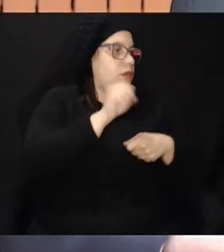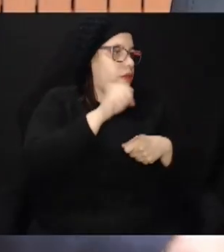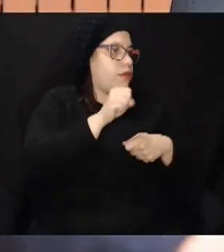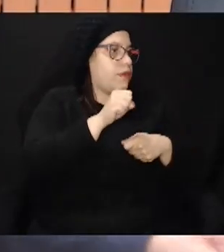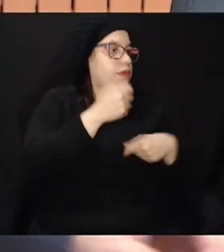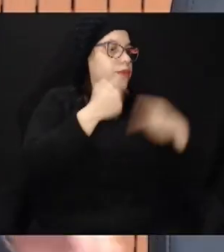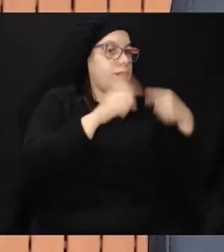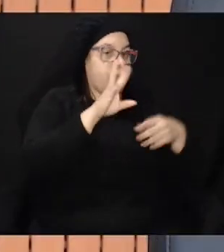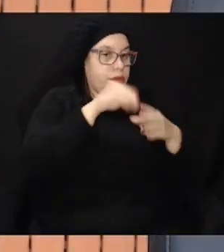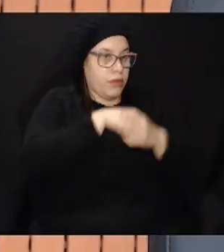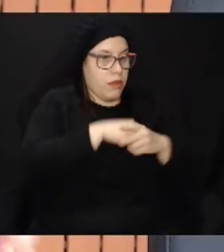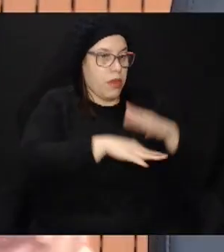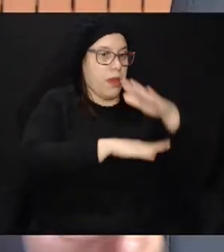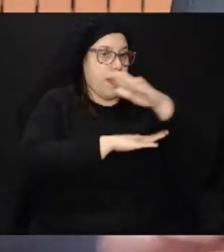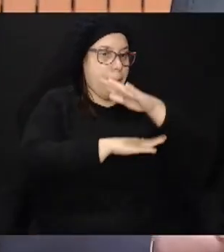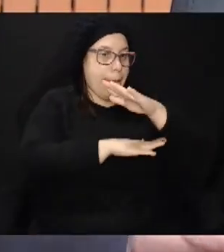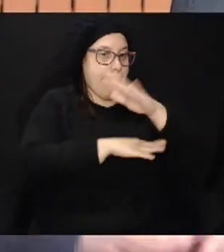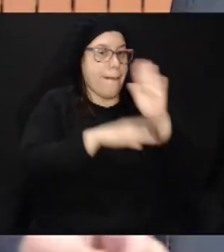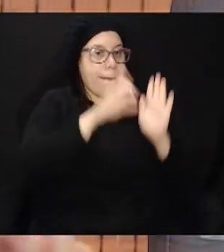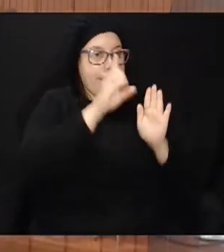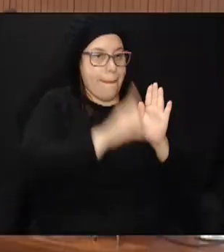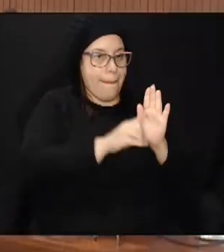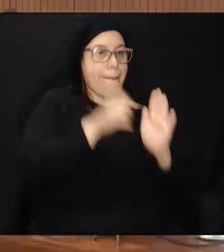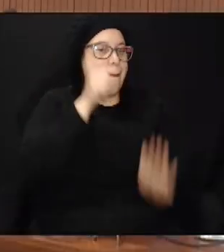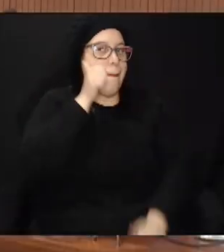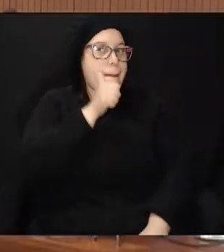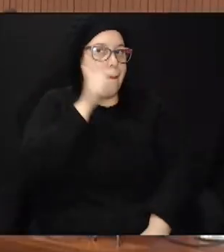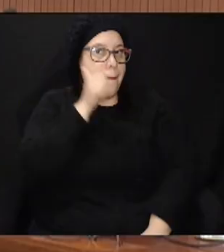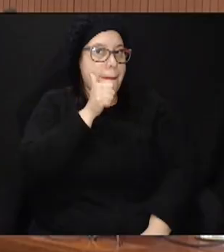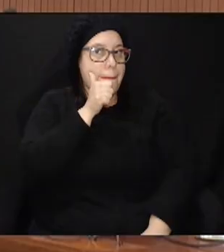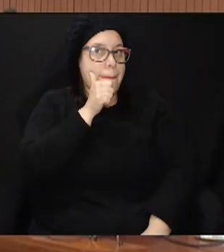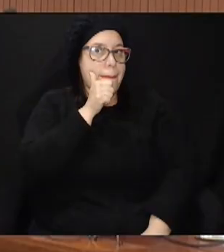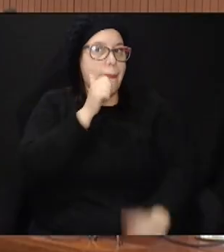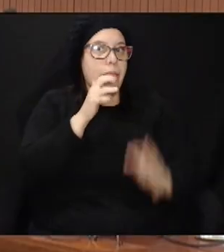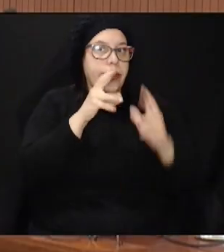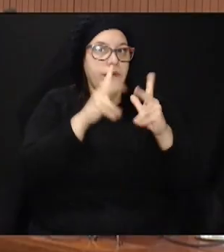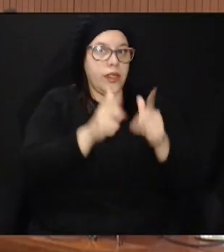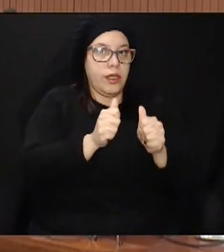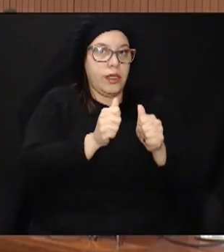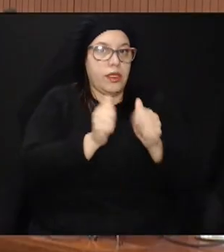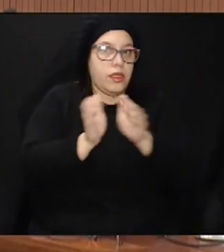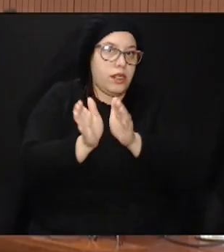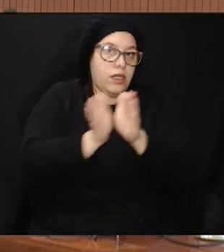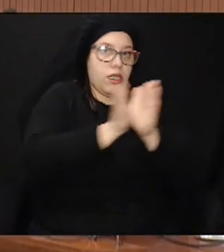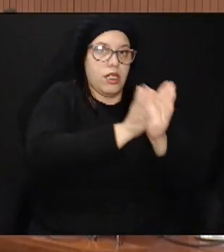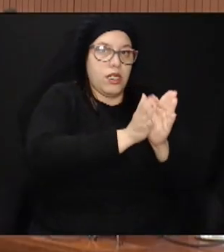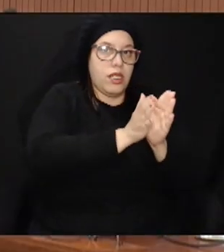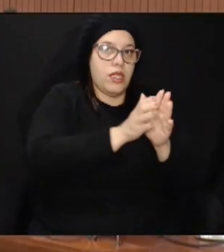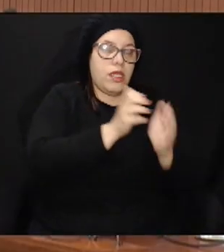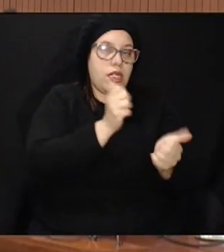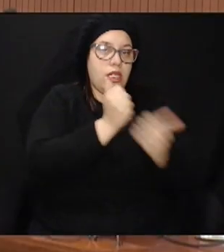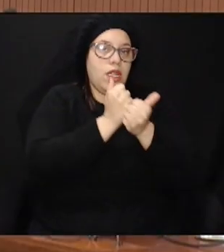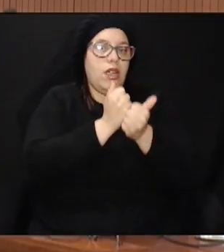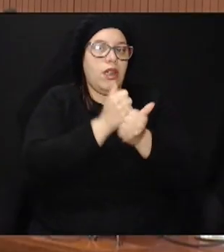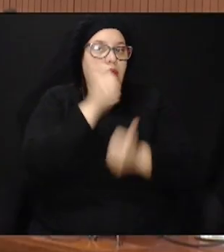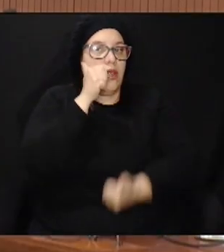da Câmara o direito, né, da mulher, todo o processo de defesa da mulher, mas